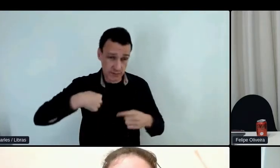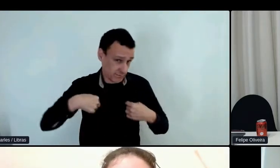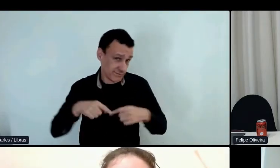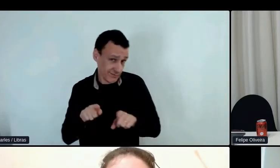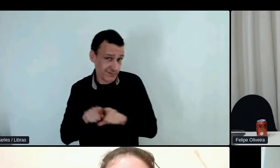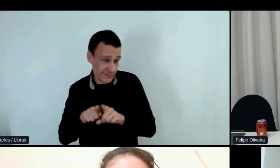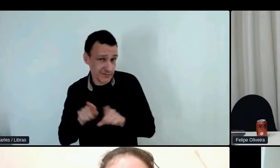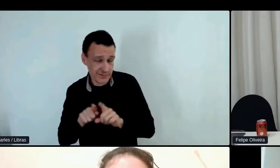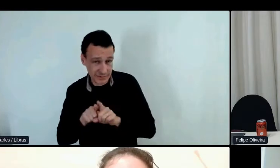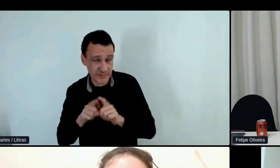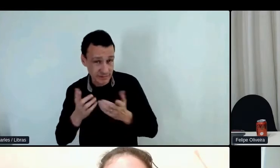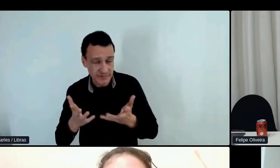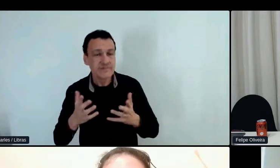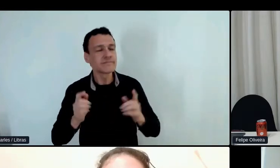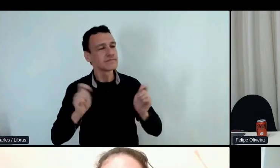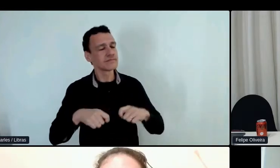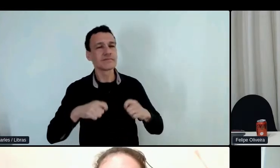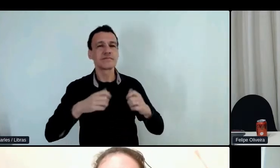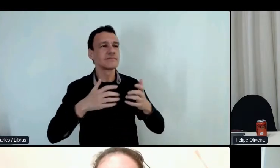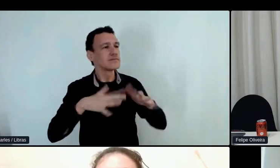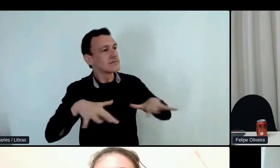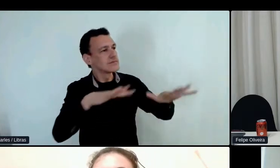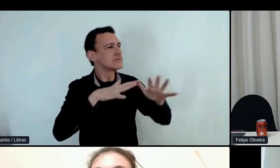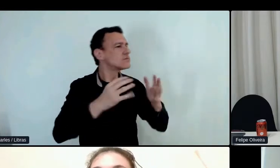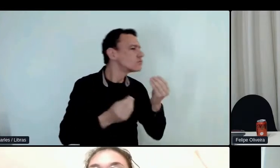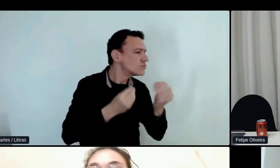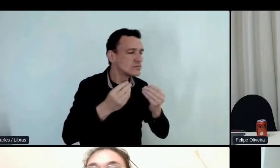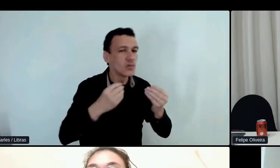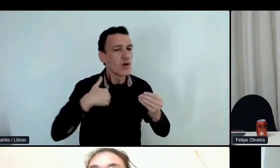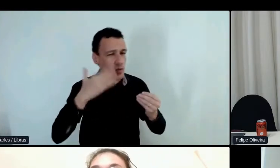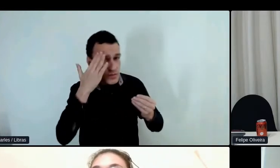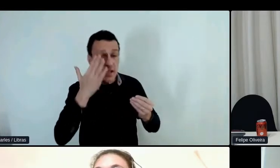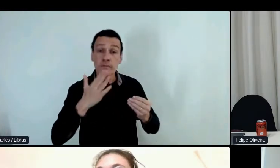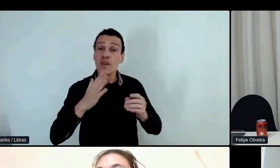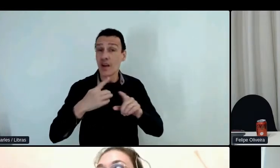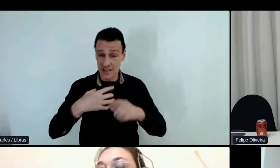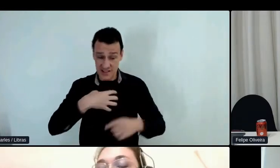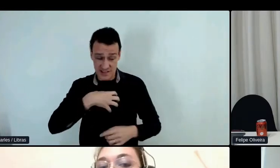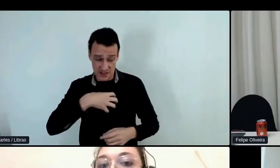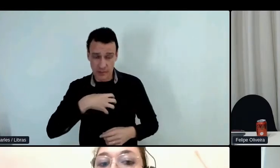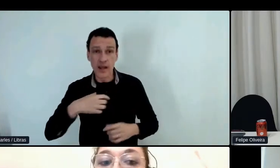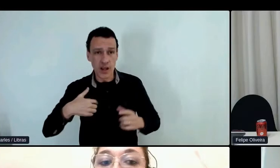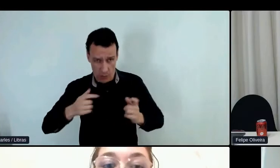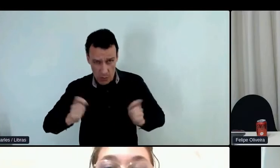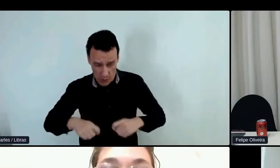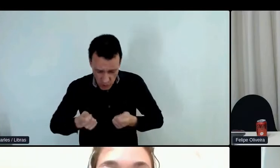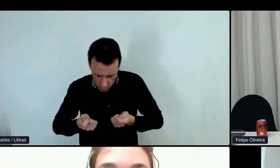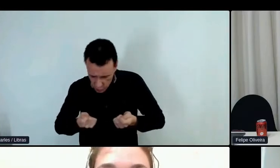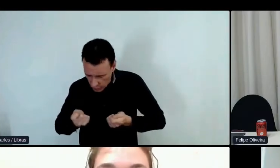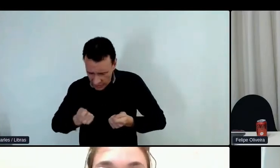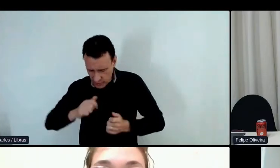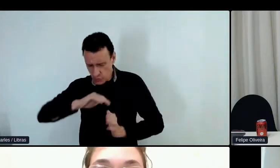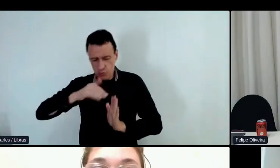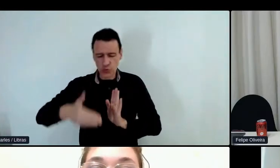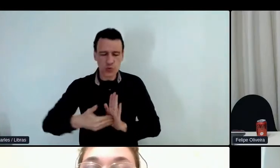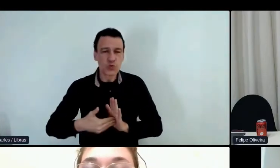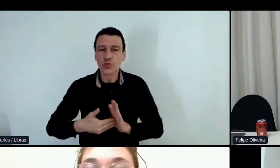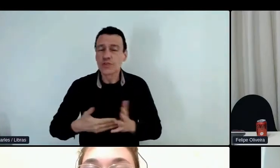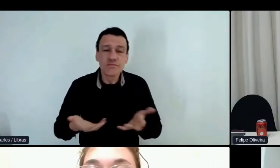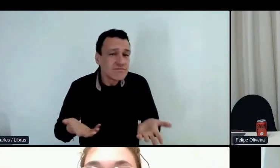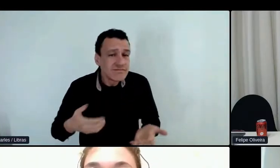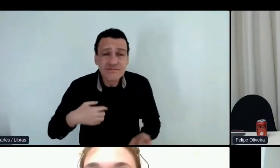para quê? Para que vocês, nós, porque eu também faço o meu, tenhamos condições de enfrentar